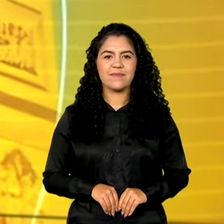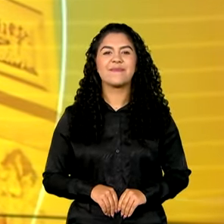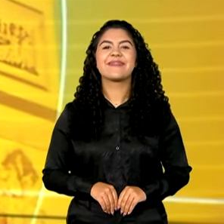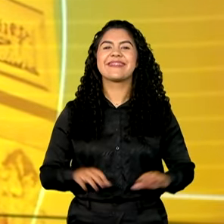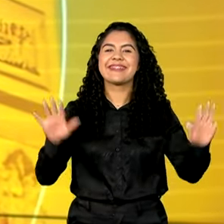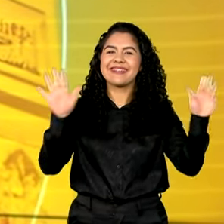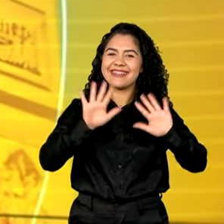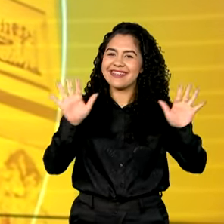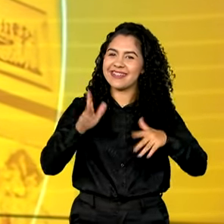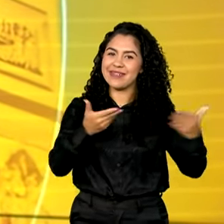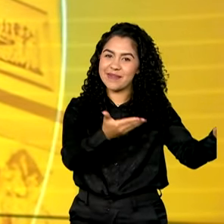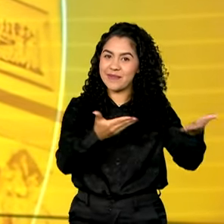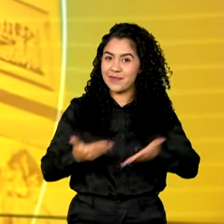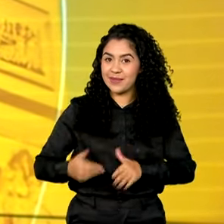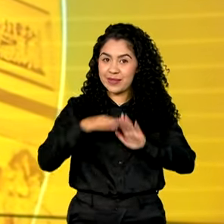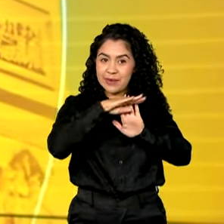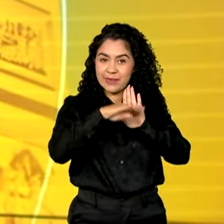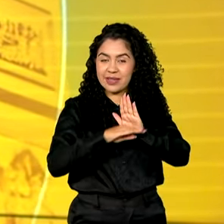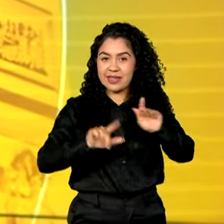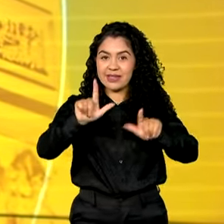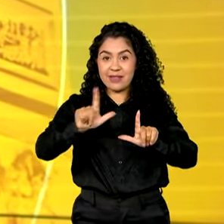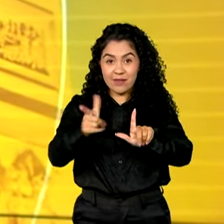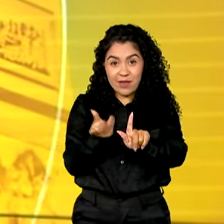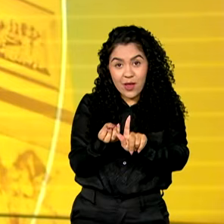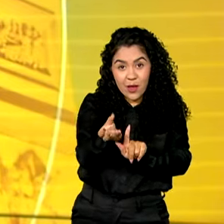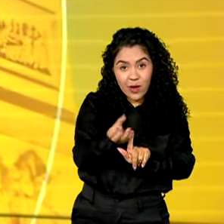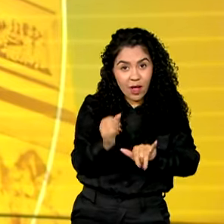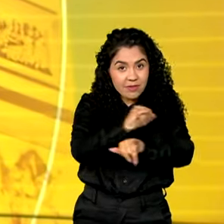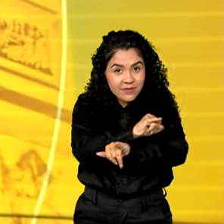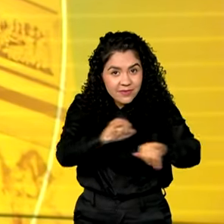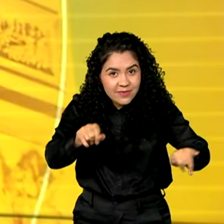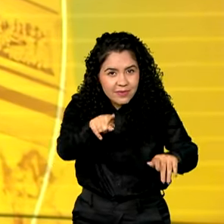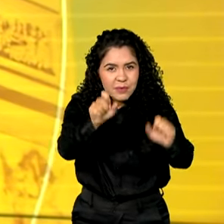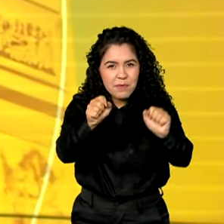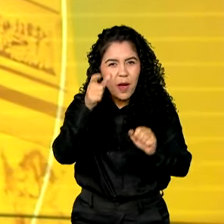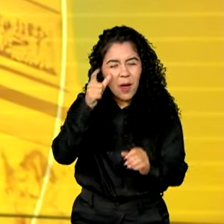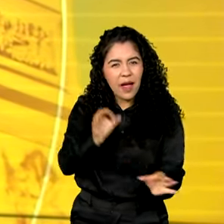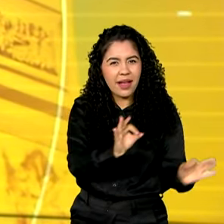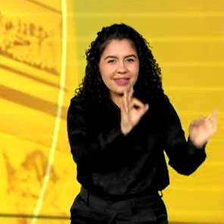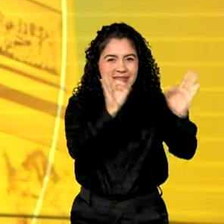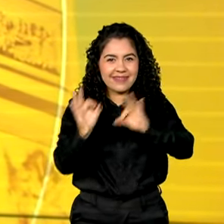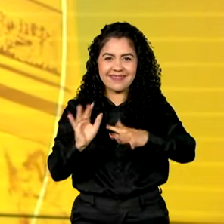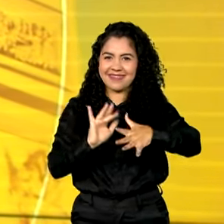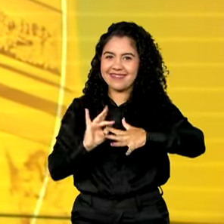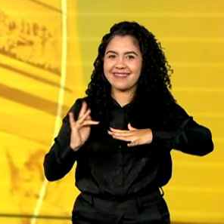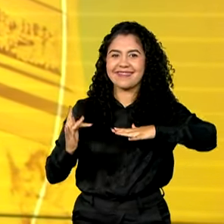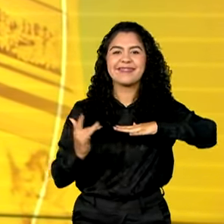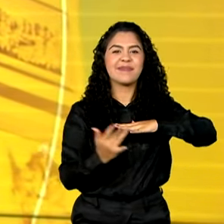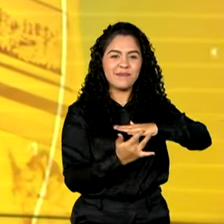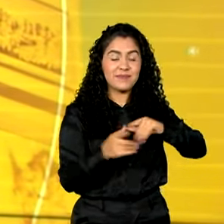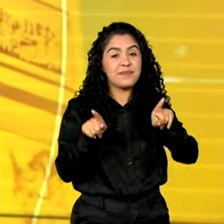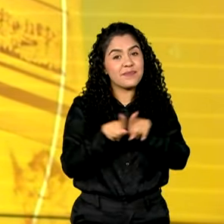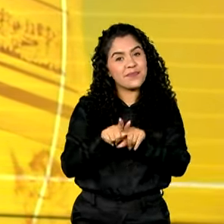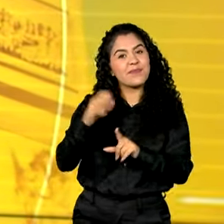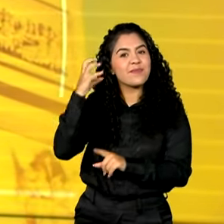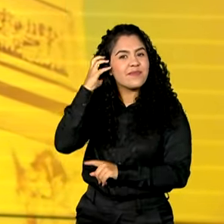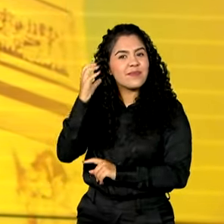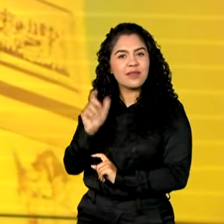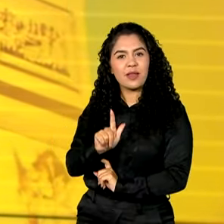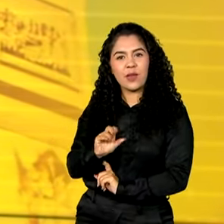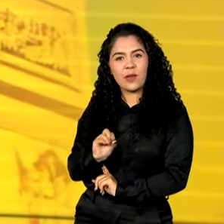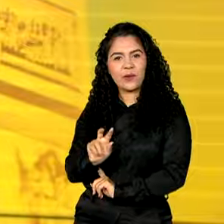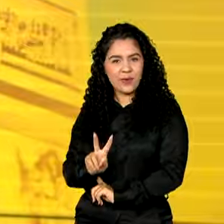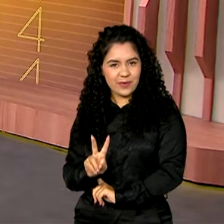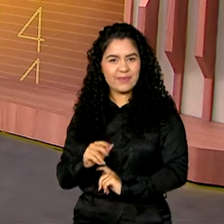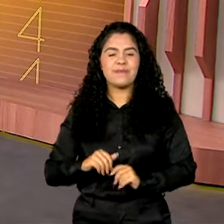Olá, seja muito bem-vindo ao canal GOV. Lembrando que você pode nos acompanhar também ao vivo pelas redes sociais e pela Rádio